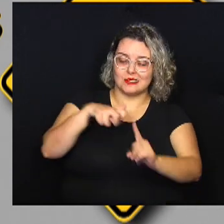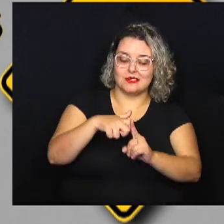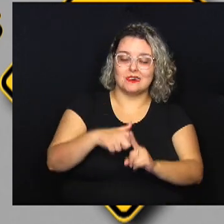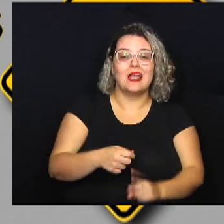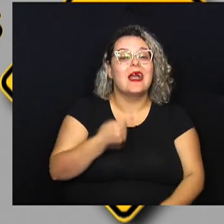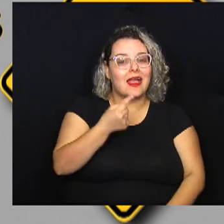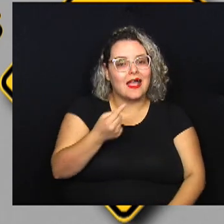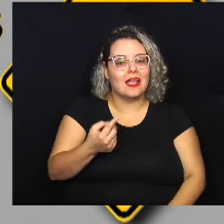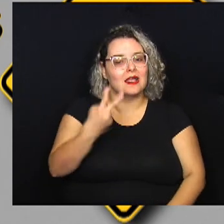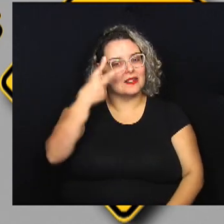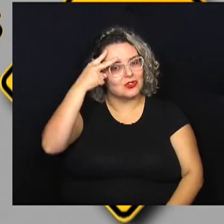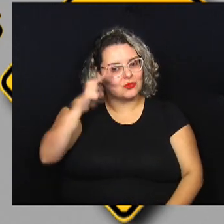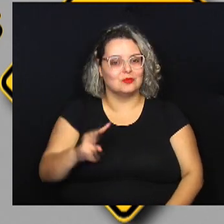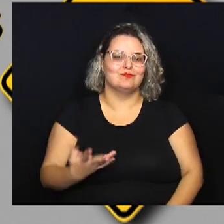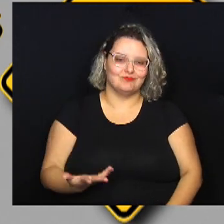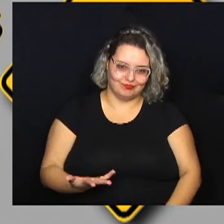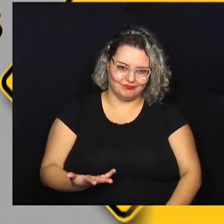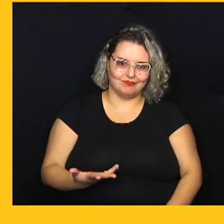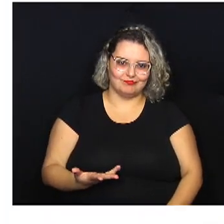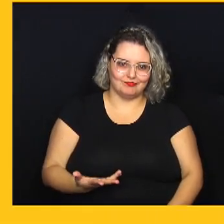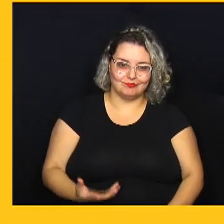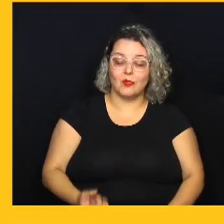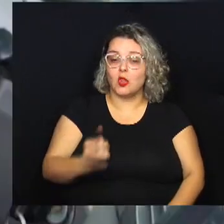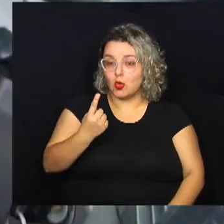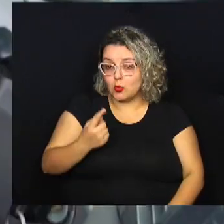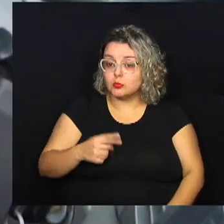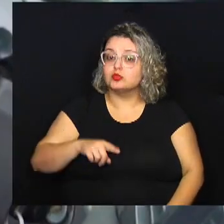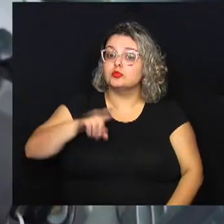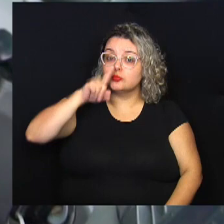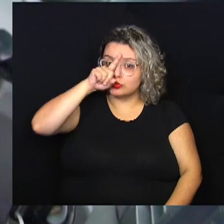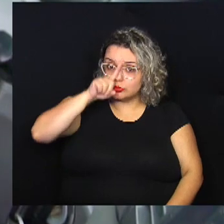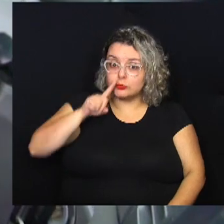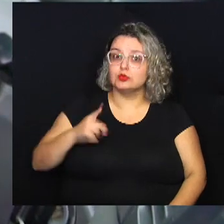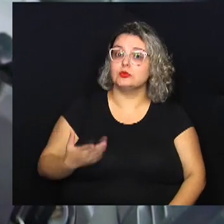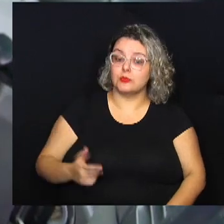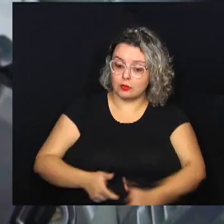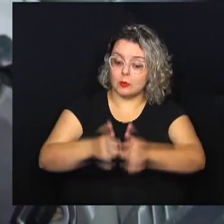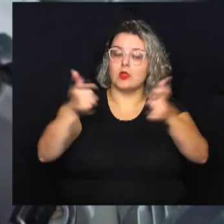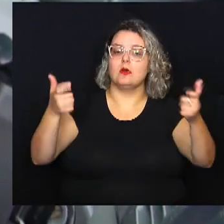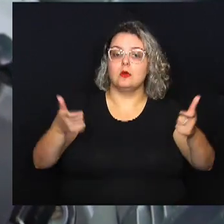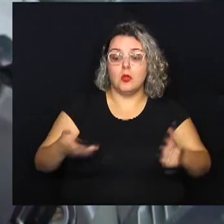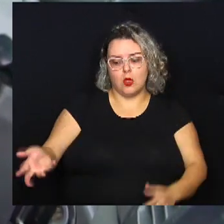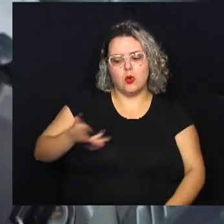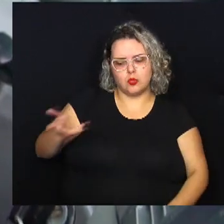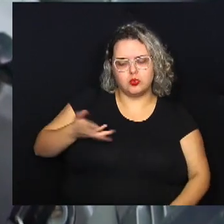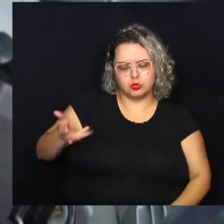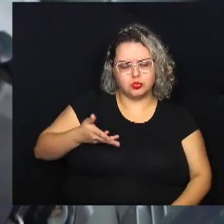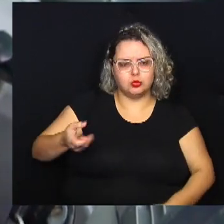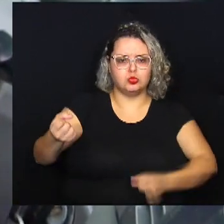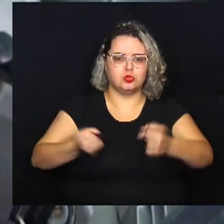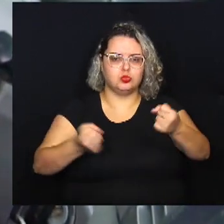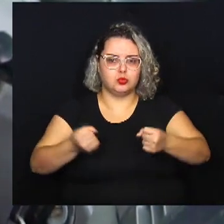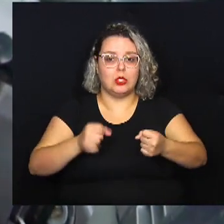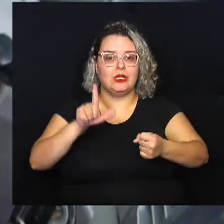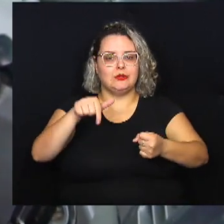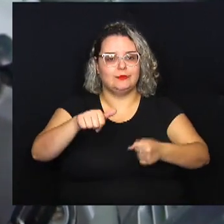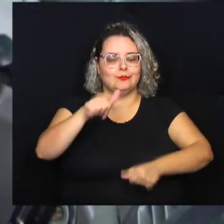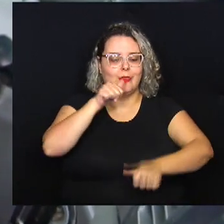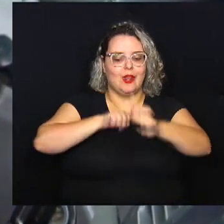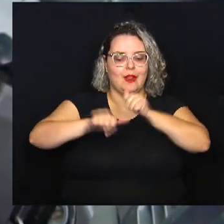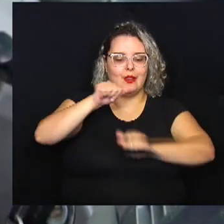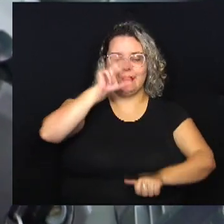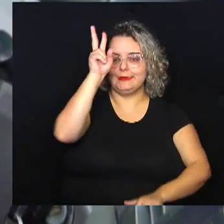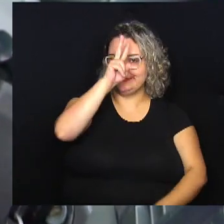cada 2 dias, sendo um dos fatores de risco o excesso de velocidade e direção após o consumo de